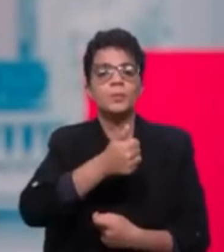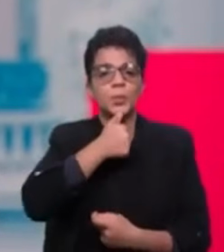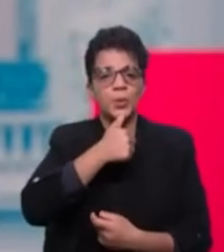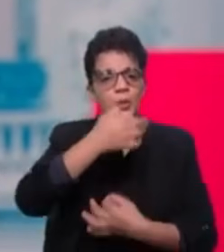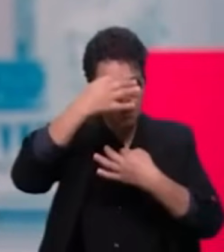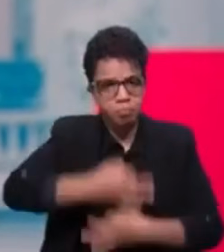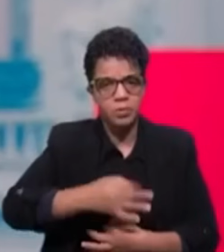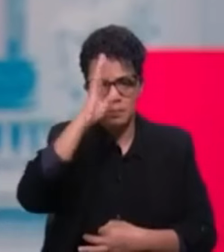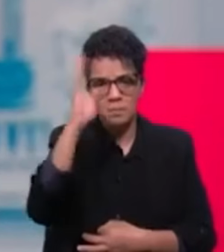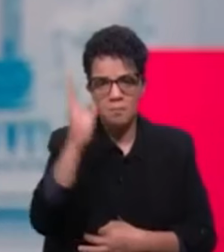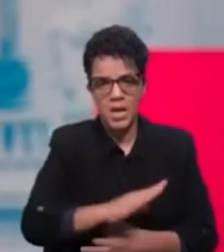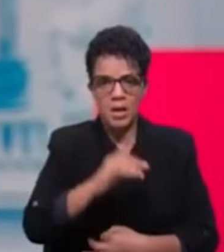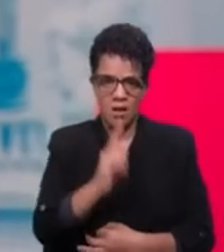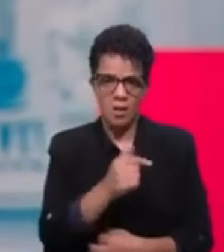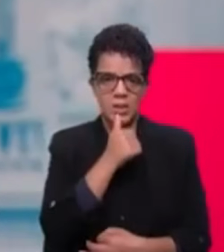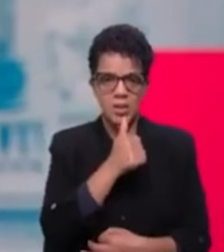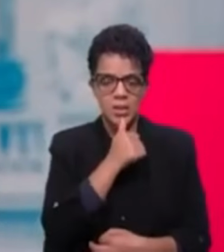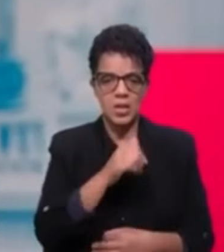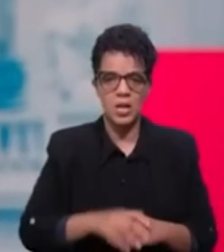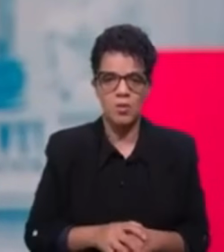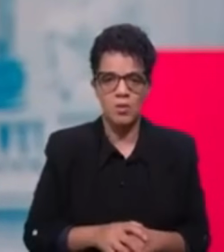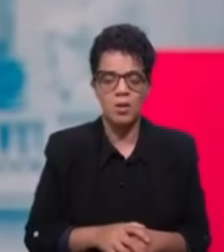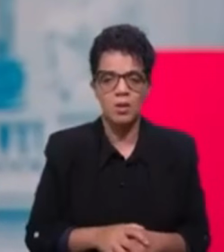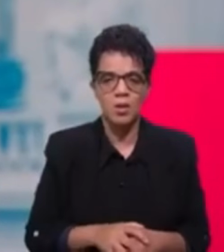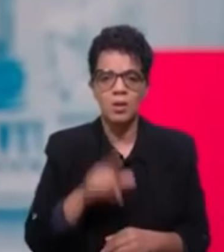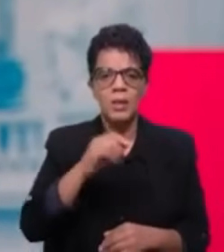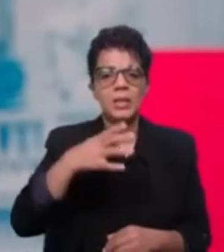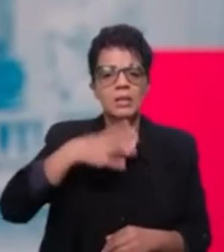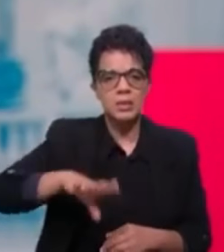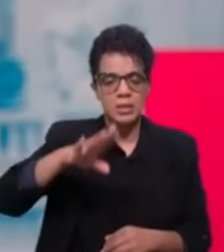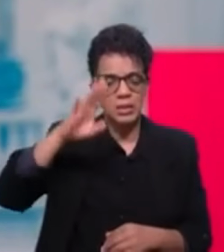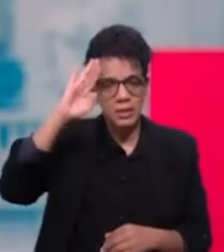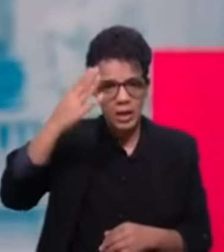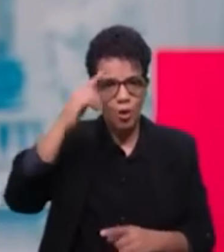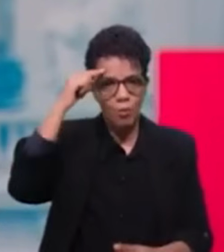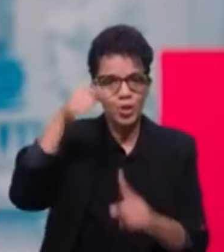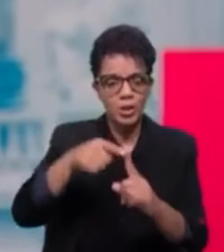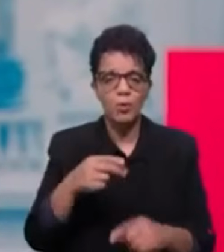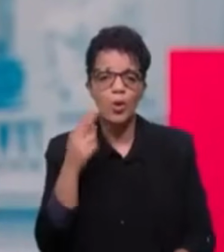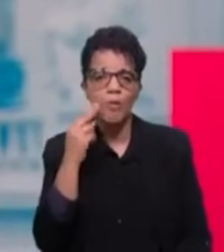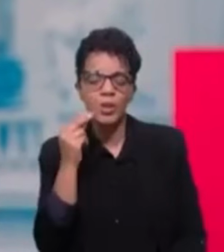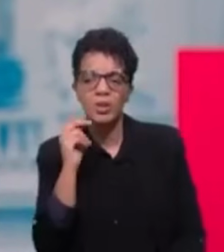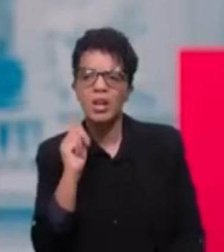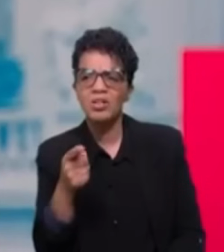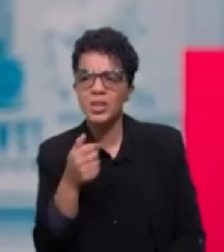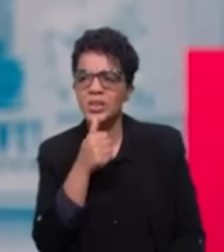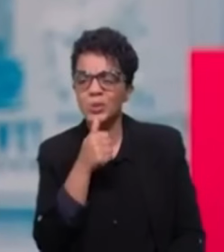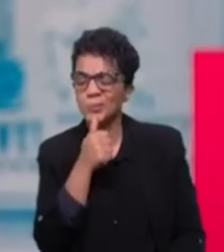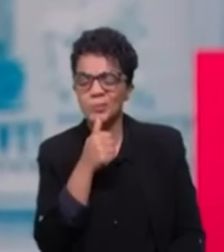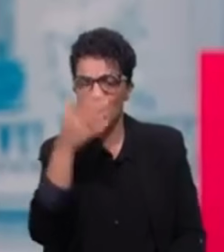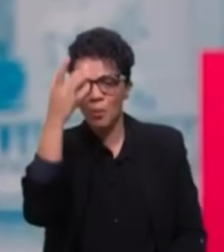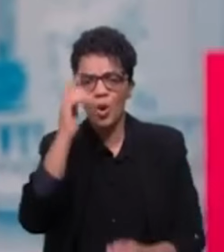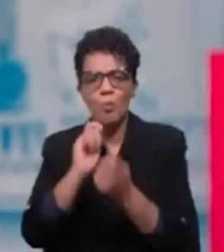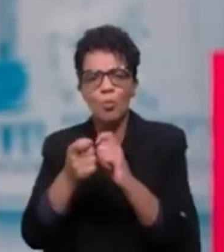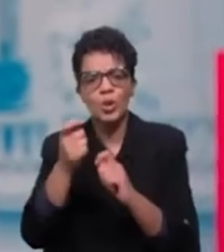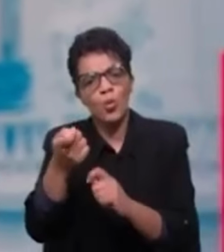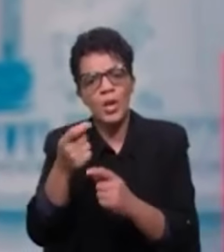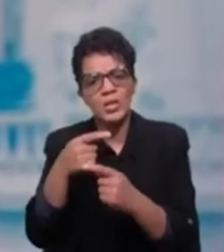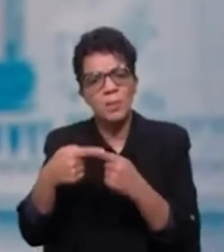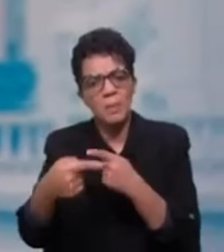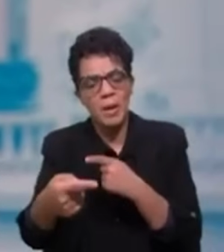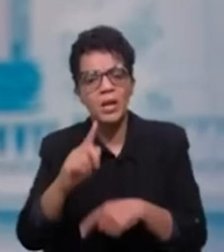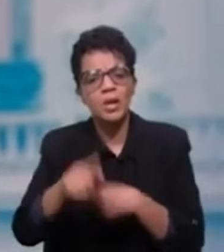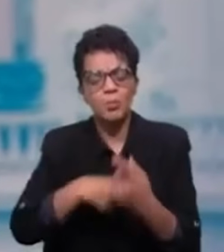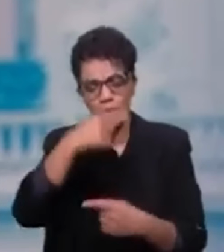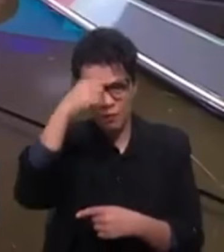sei muito bem aquilo que decido sei muito bem para onde é que quero ir o André Ventura não sabe muda de opinião quase todos os dias e depois